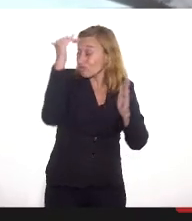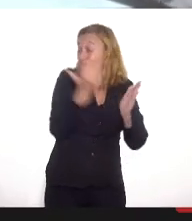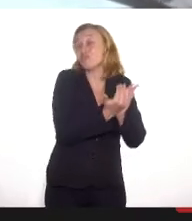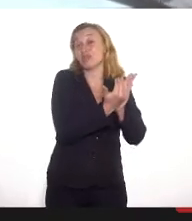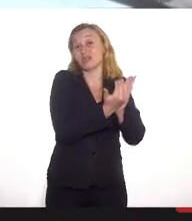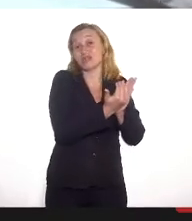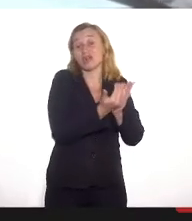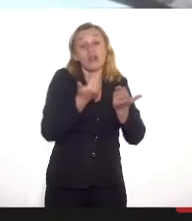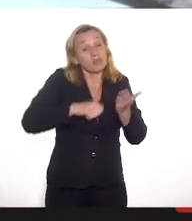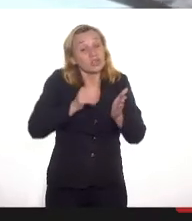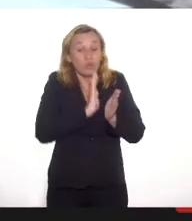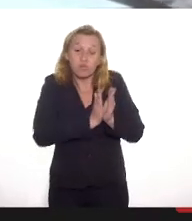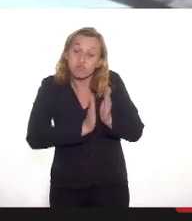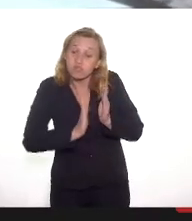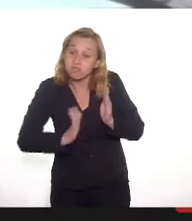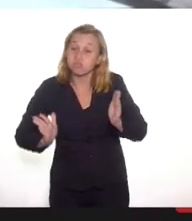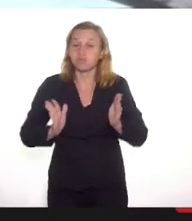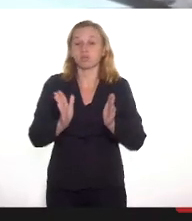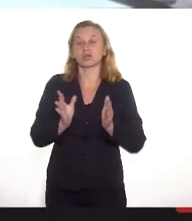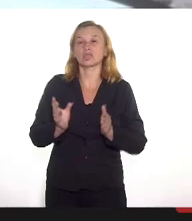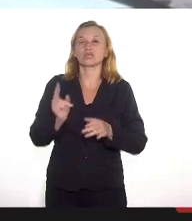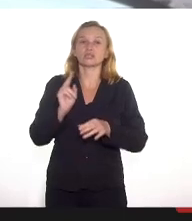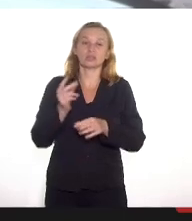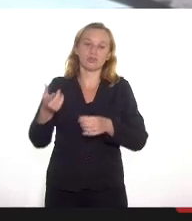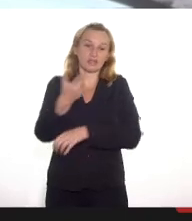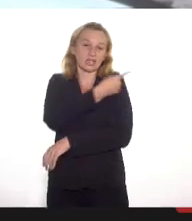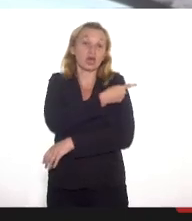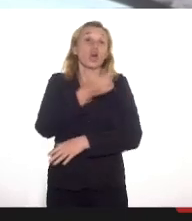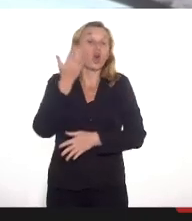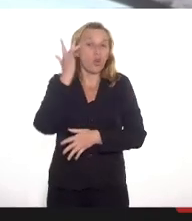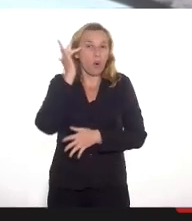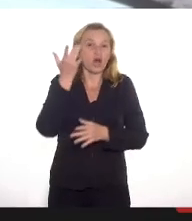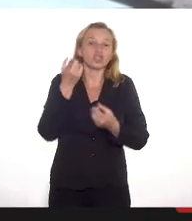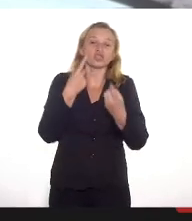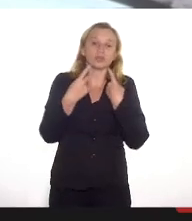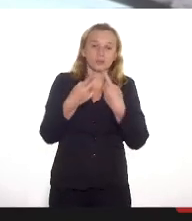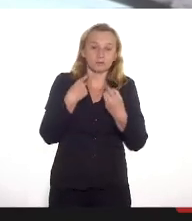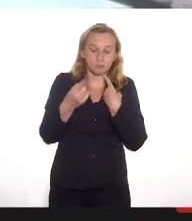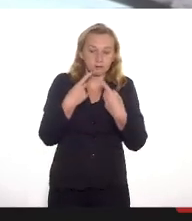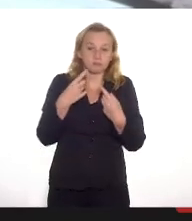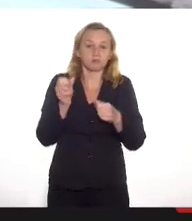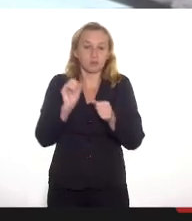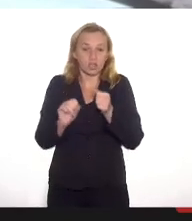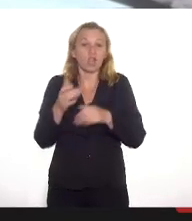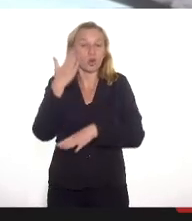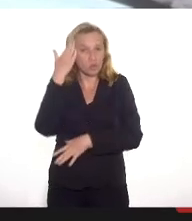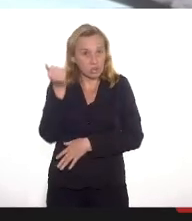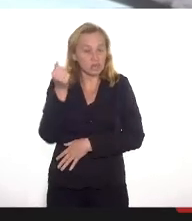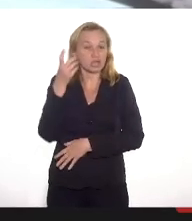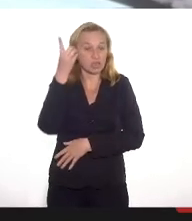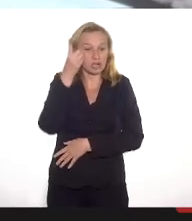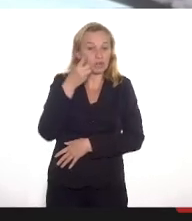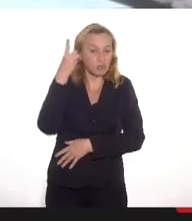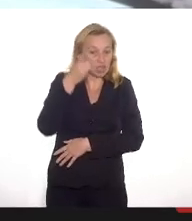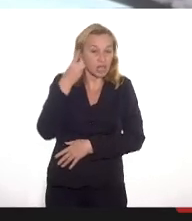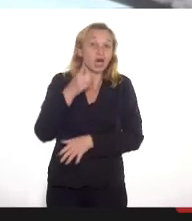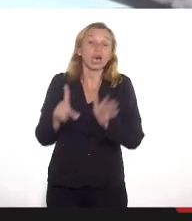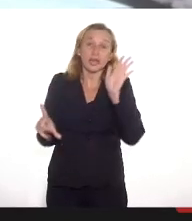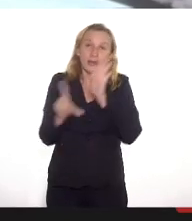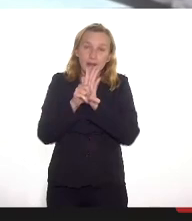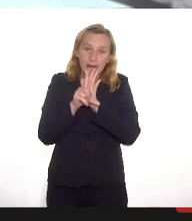sempre organizar completamente processos atenção eu acho que esse debate aqui tem que fazer a gente sabe eu não sei Deputado aqui que nem